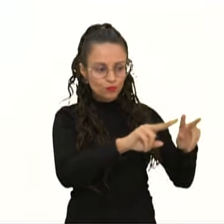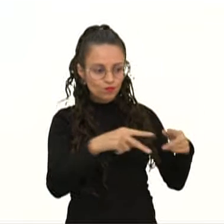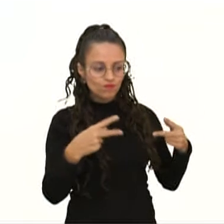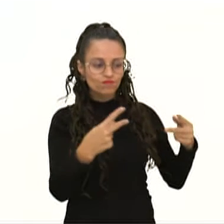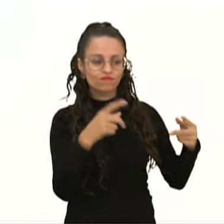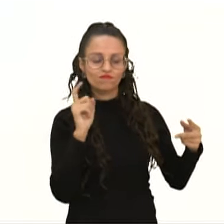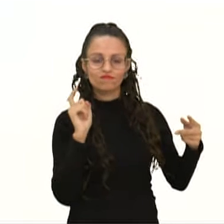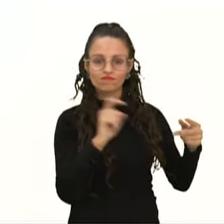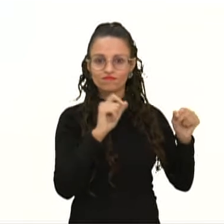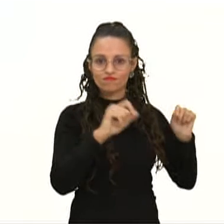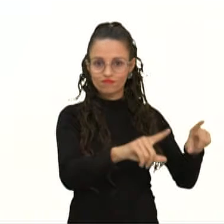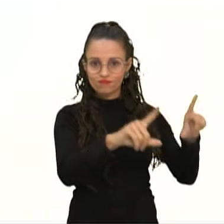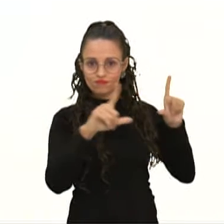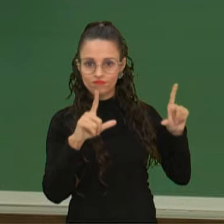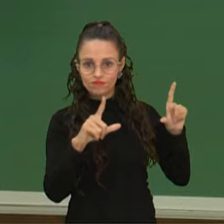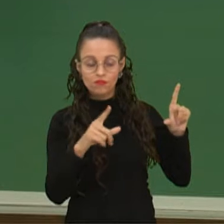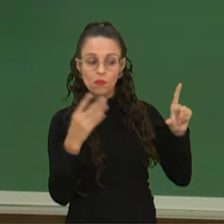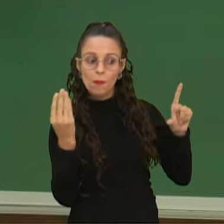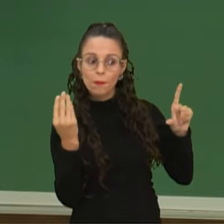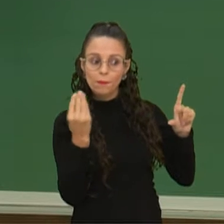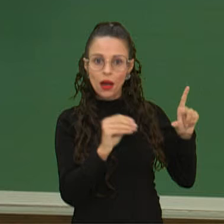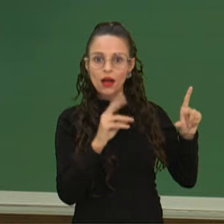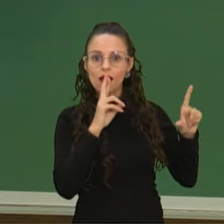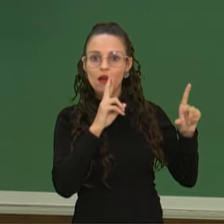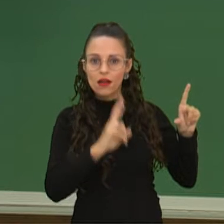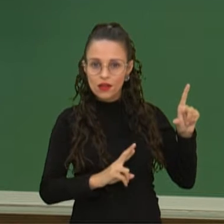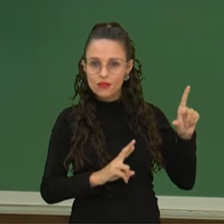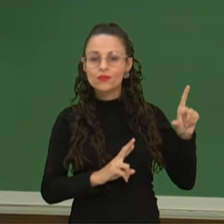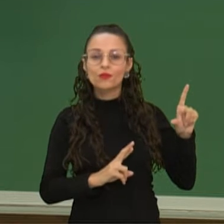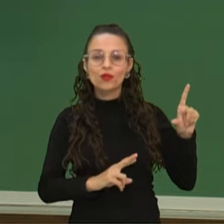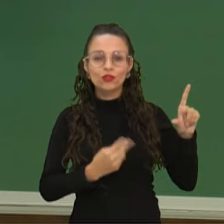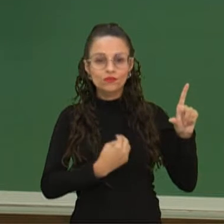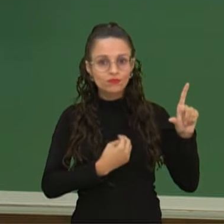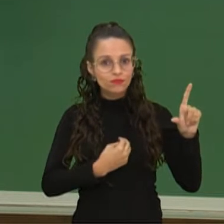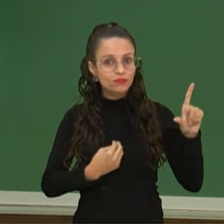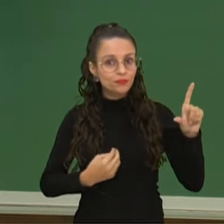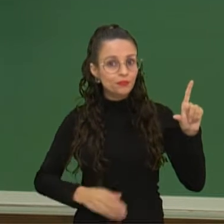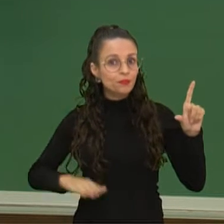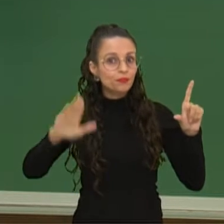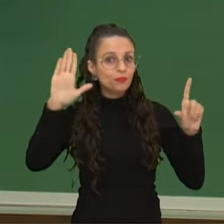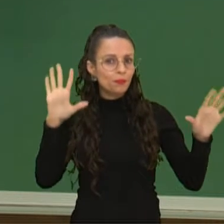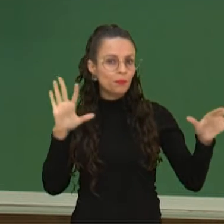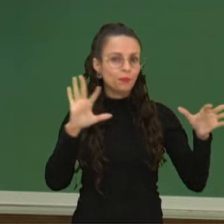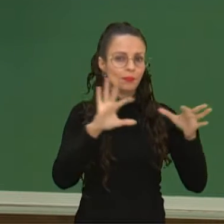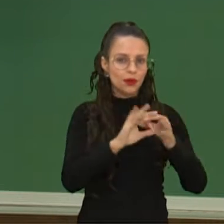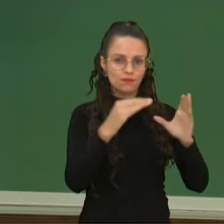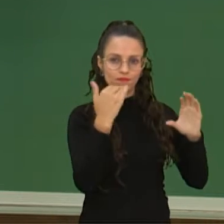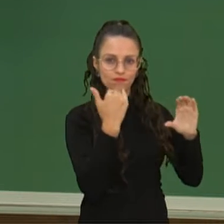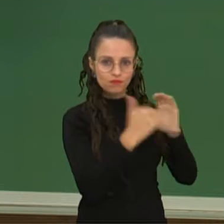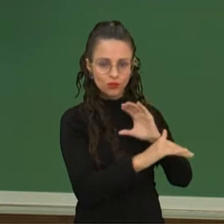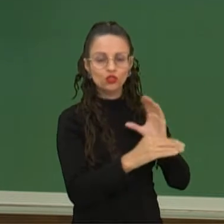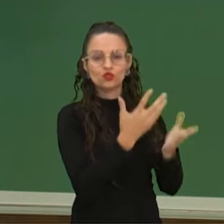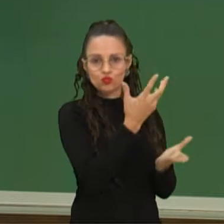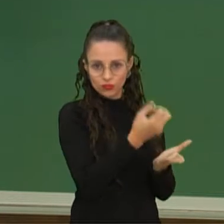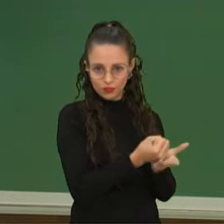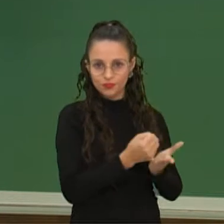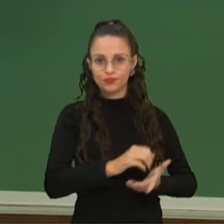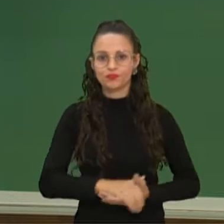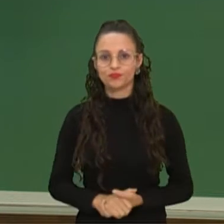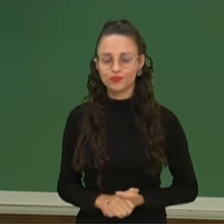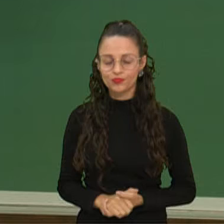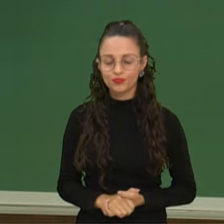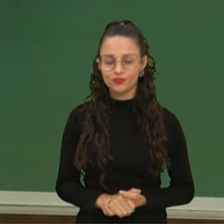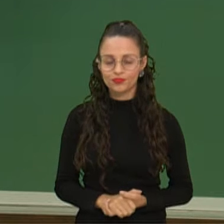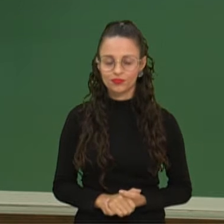aquele link que aparece lá como atividade obrigatória. Fez a atividade, enviou. Presença computada, tá